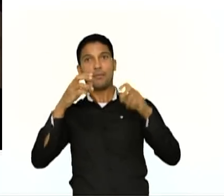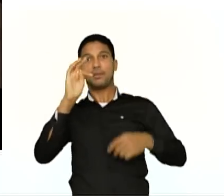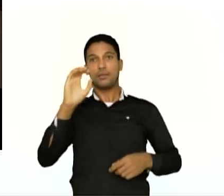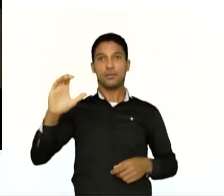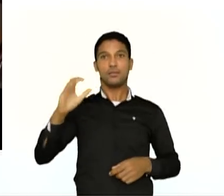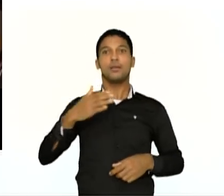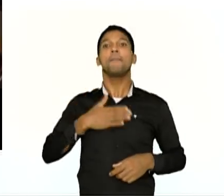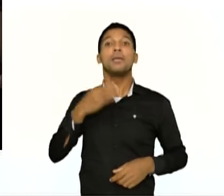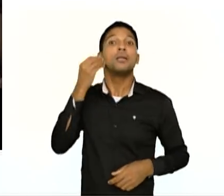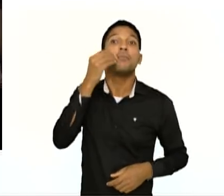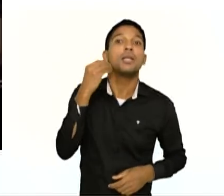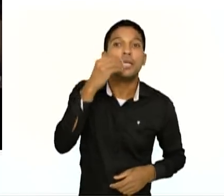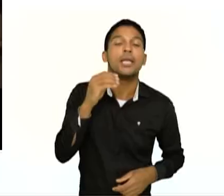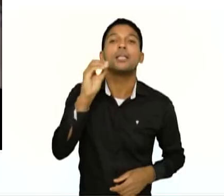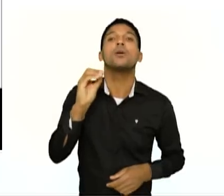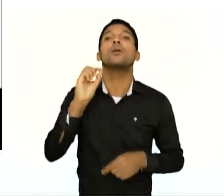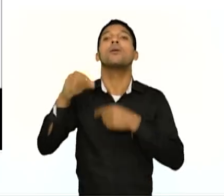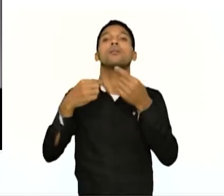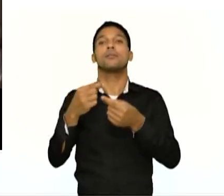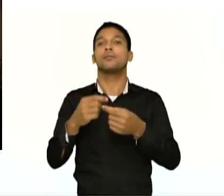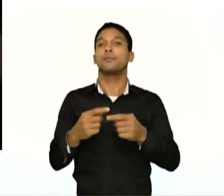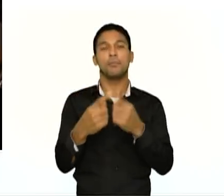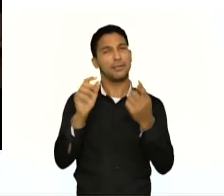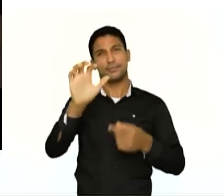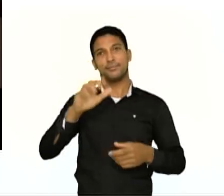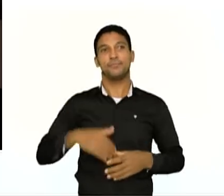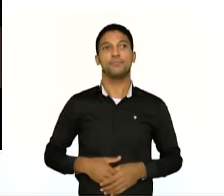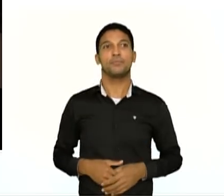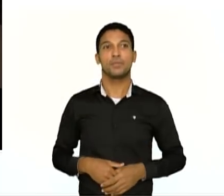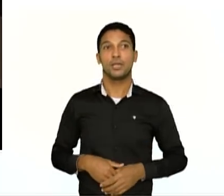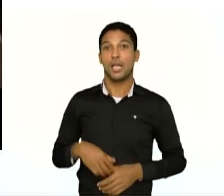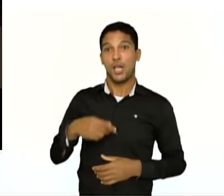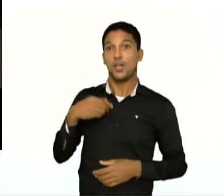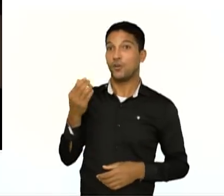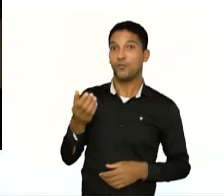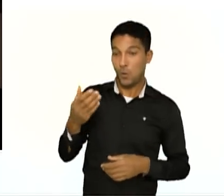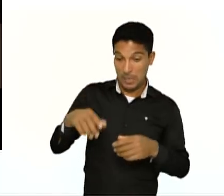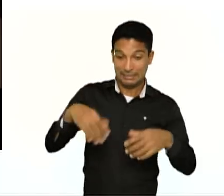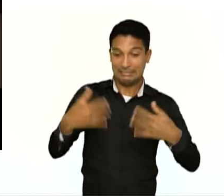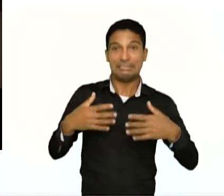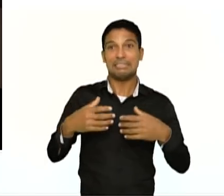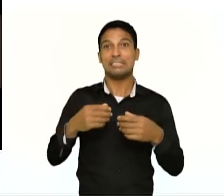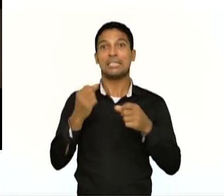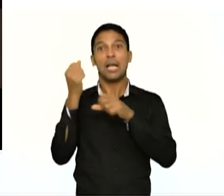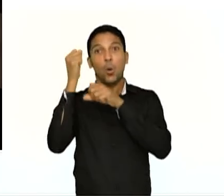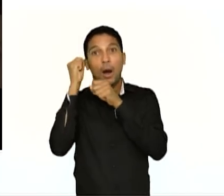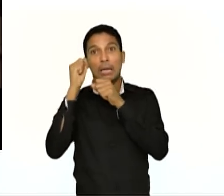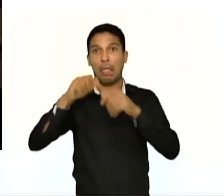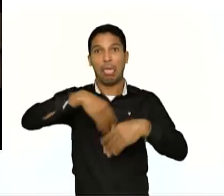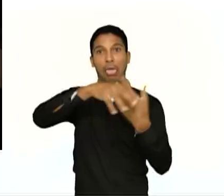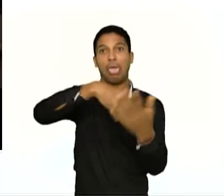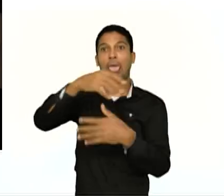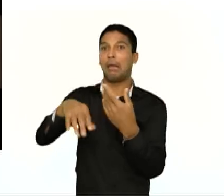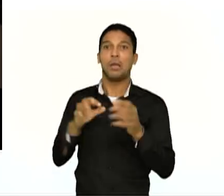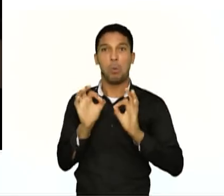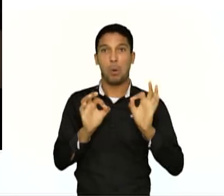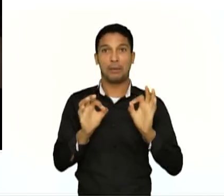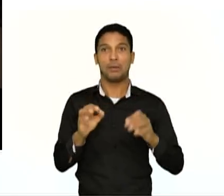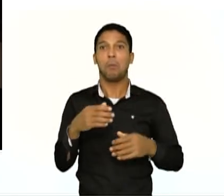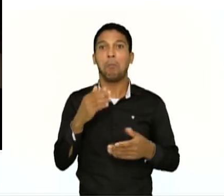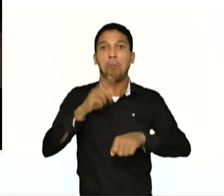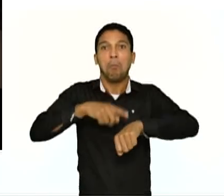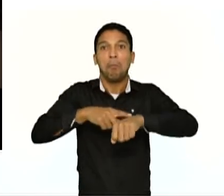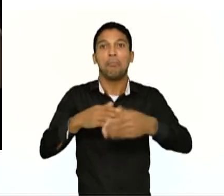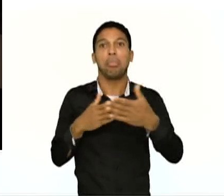minha experiência. Mas por enquanto é isso. Eu vou terminar de estudar aqui rapidinho meu quarto Amazônia, porque não consegui organizar esses dias. Vou terminar de